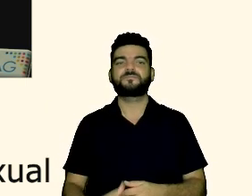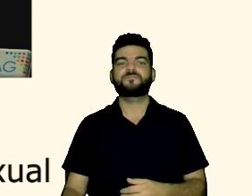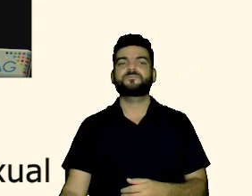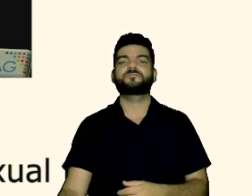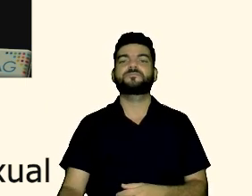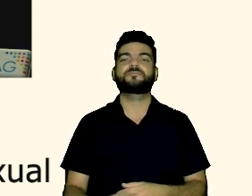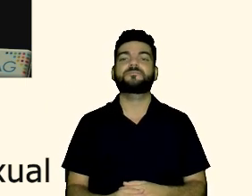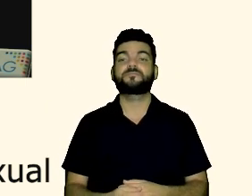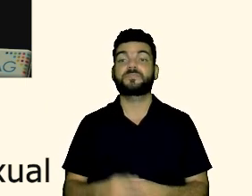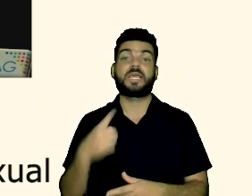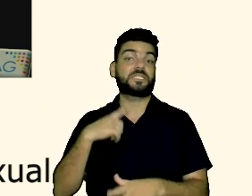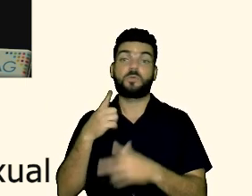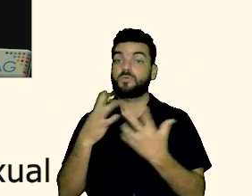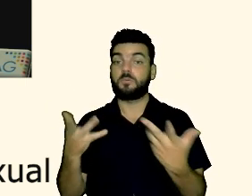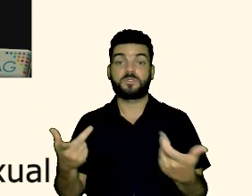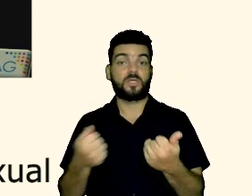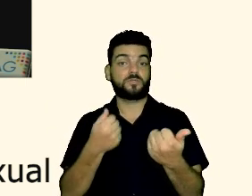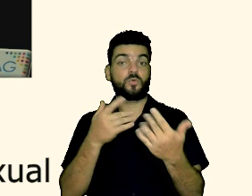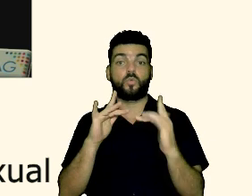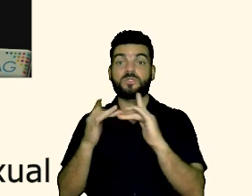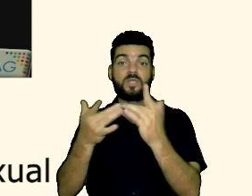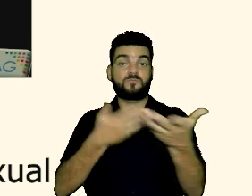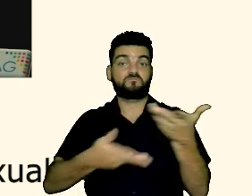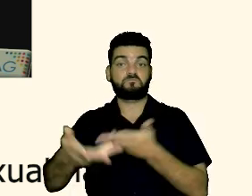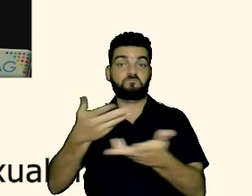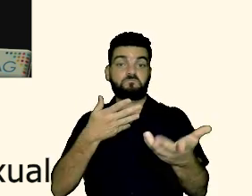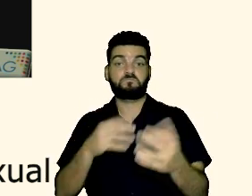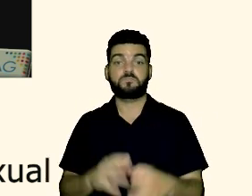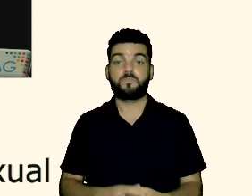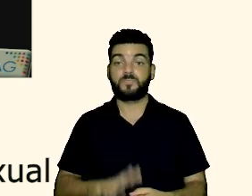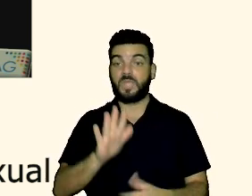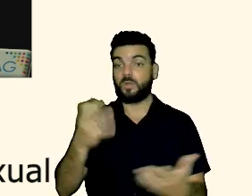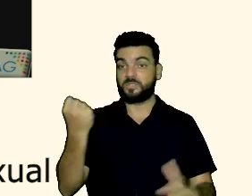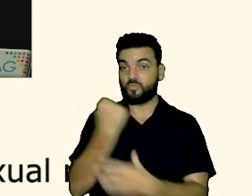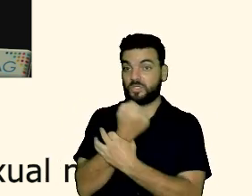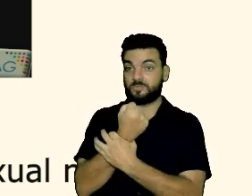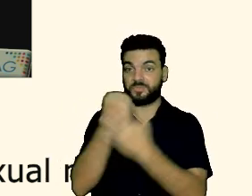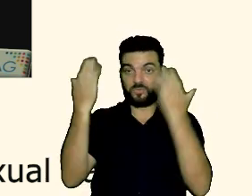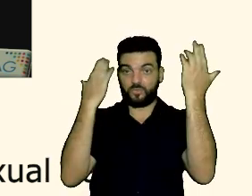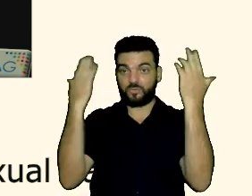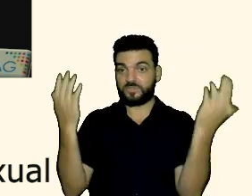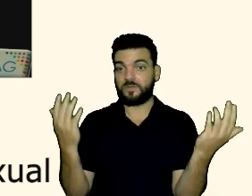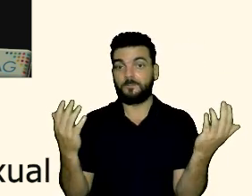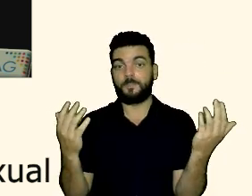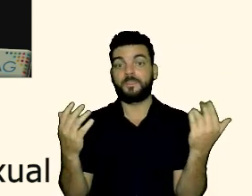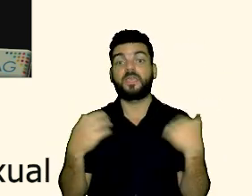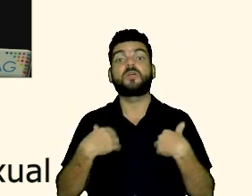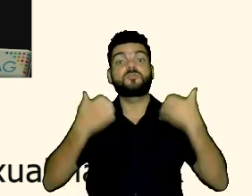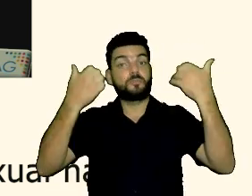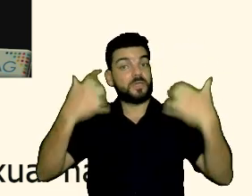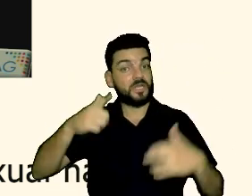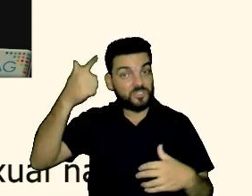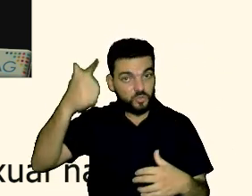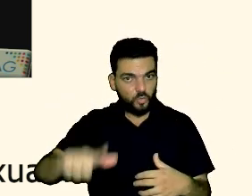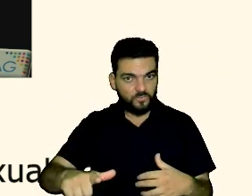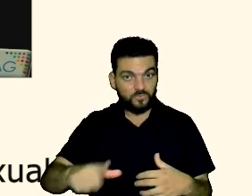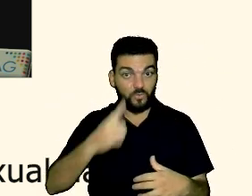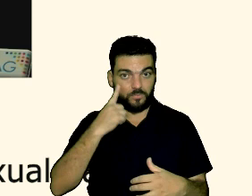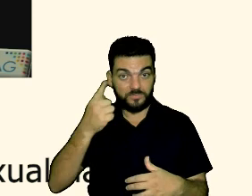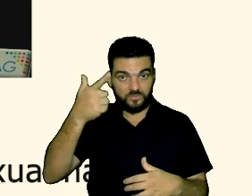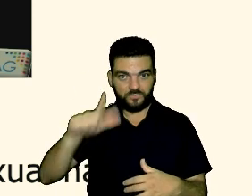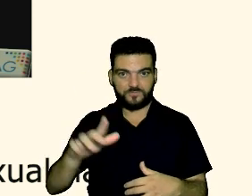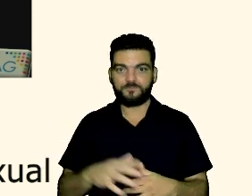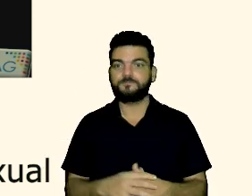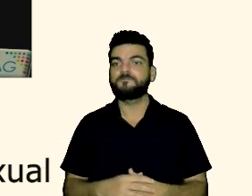segurança psicológica, eu quero apenas repetir o que falei agora há pouco. Se um bom líder gera na